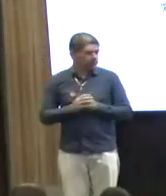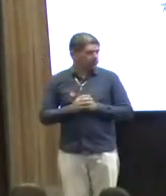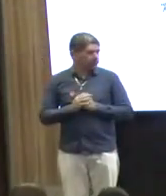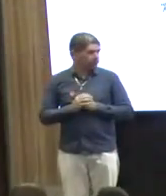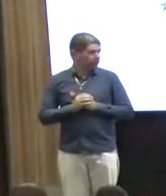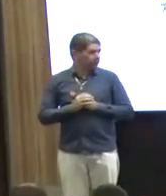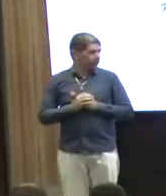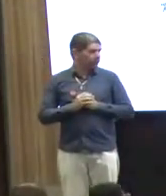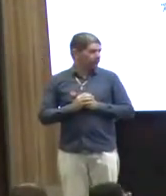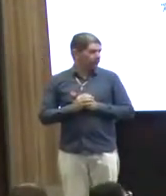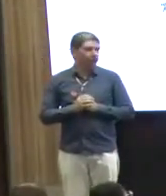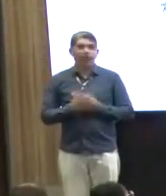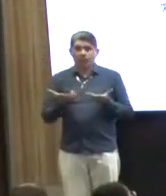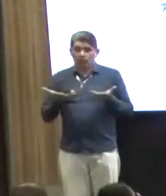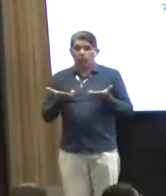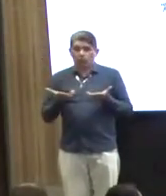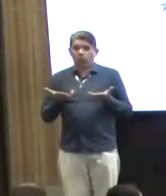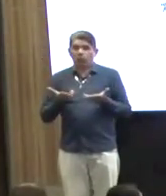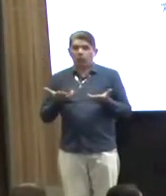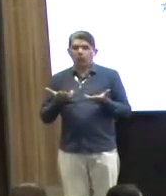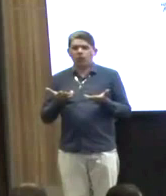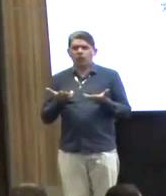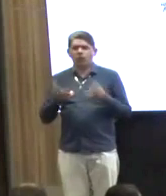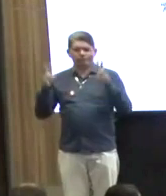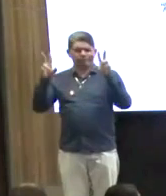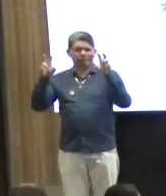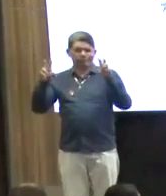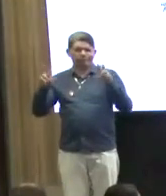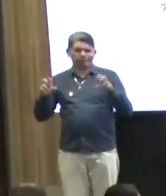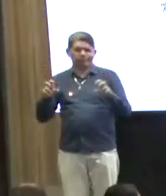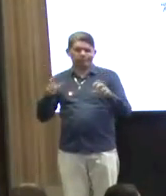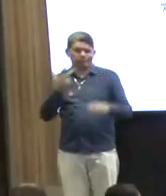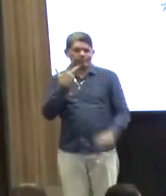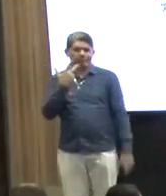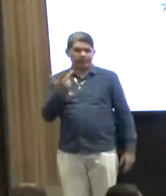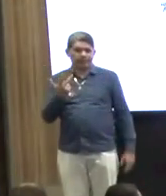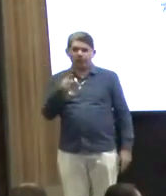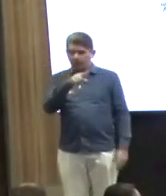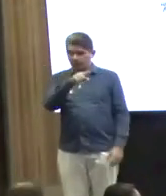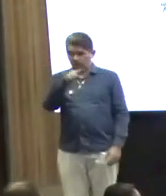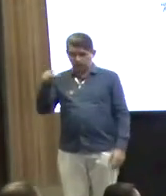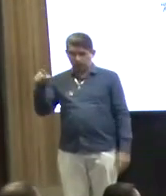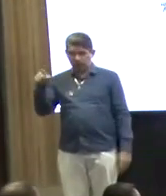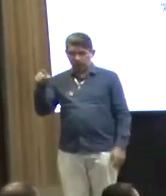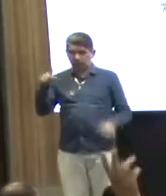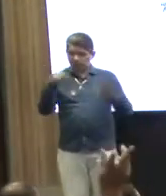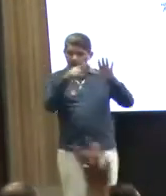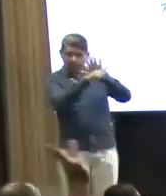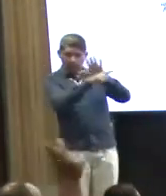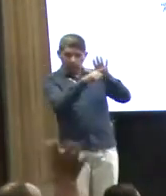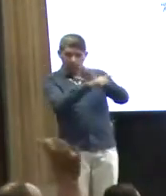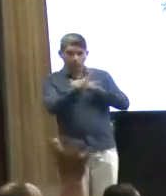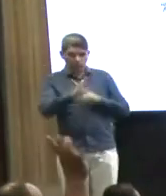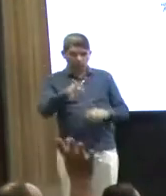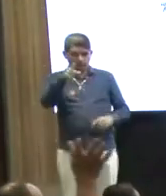Eu já queria de imediato, né? Temos muita coisa para falar, mas eu já queria saber se alguém procurou a Age aqui para uma questão, né?